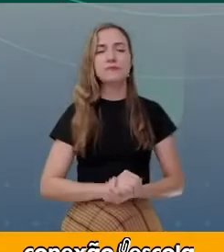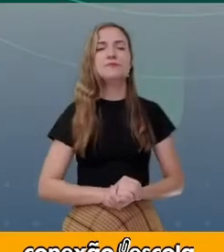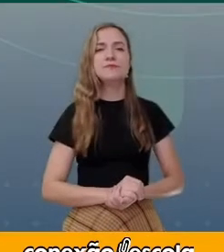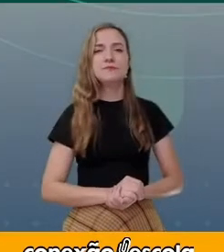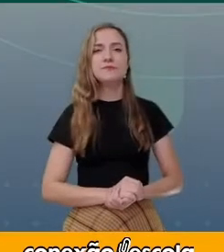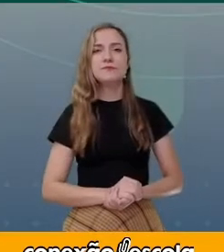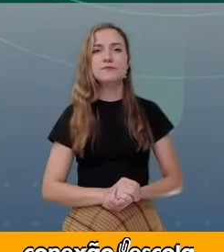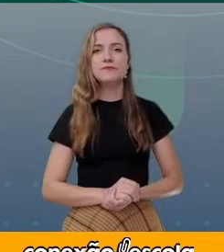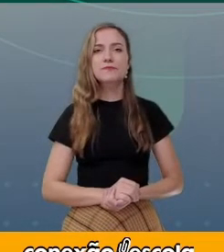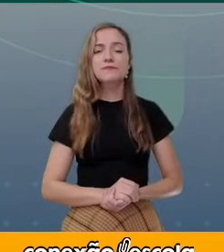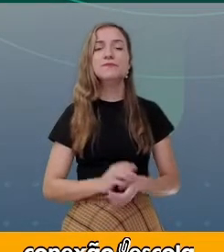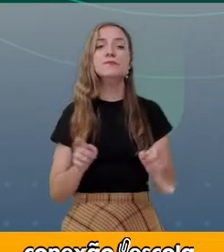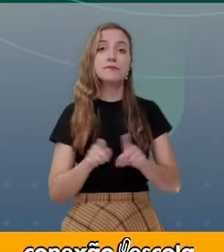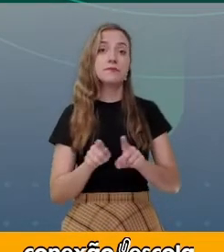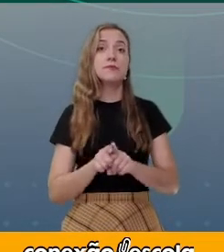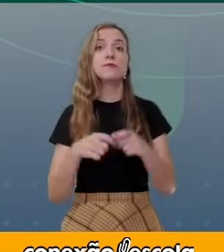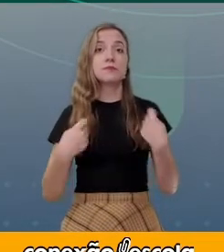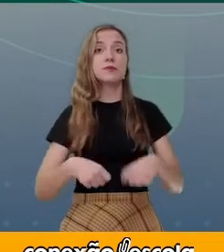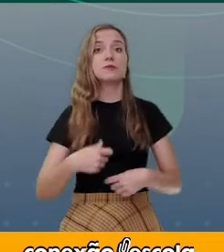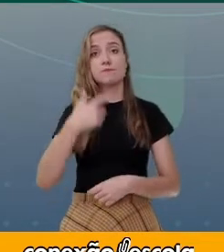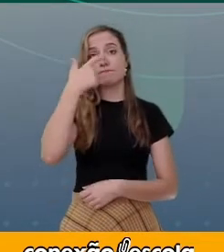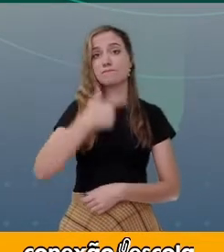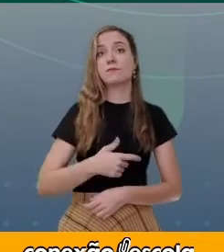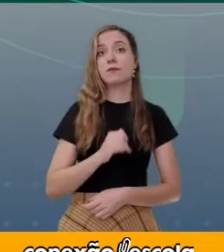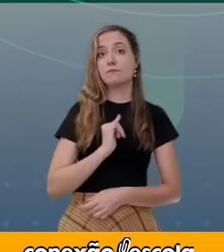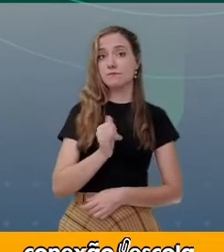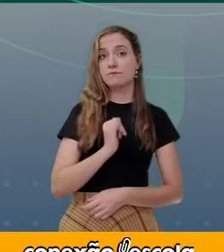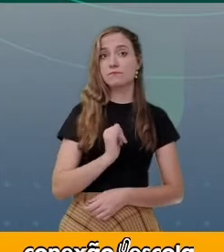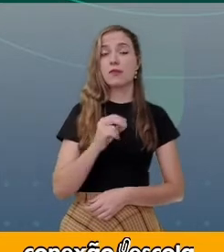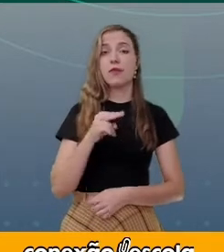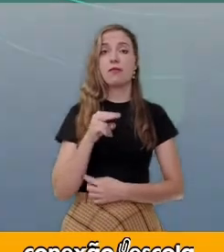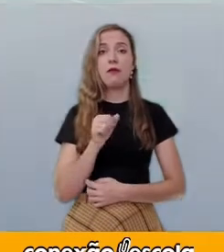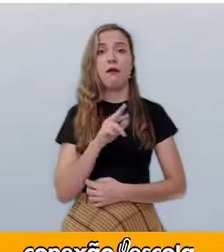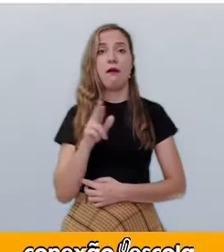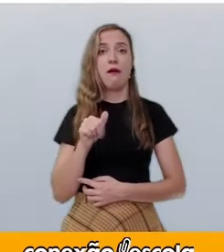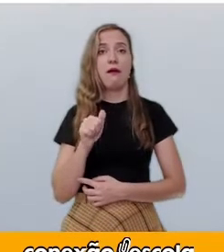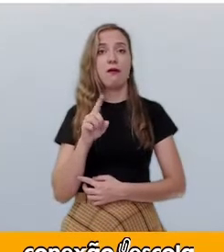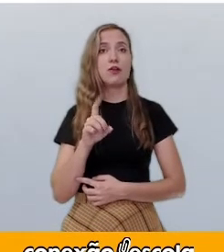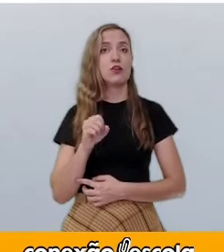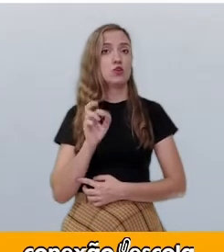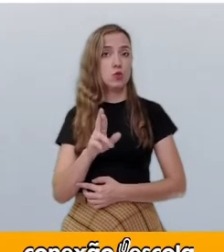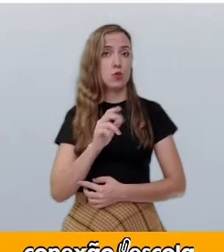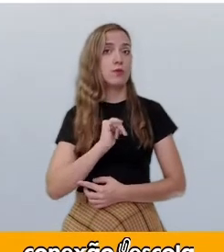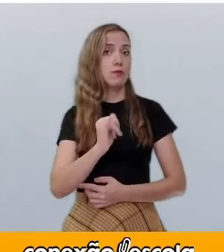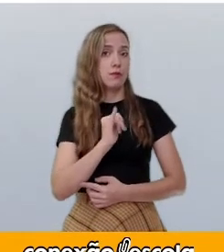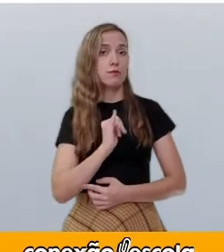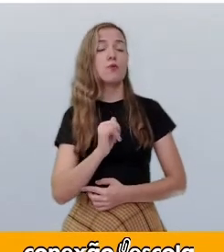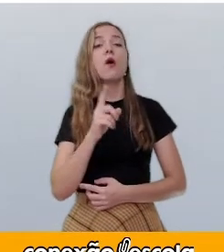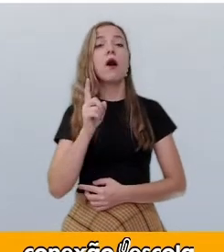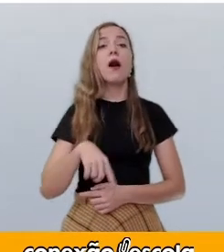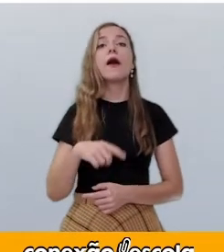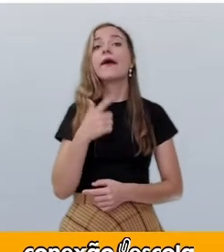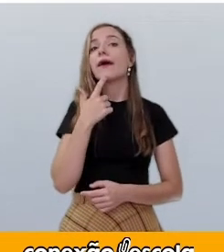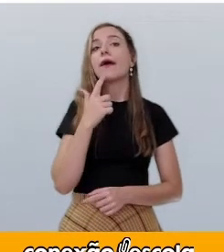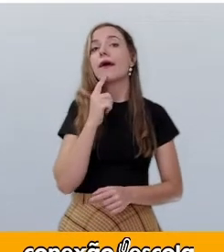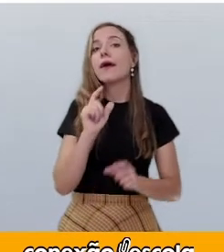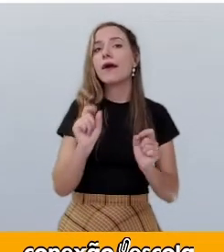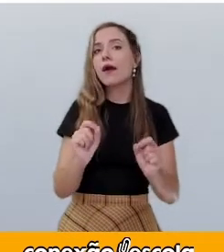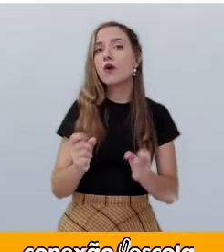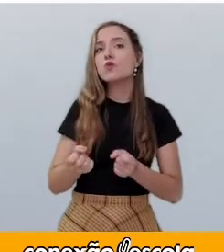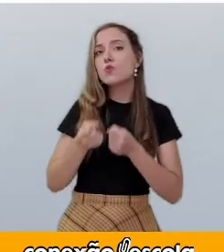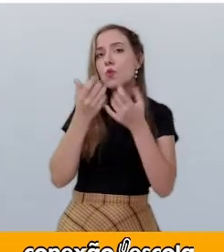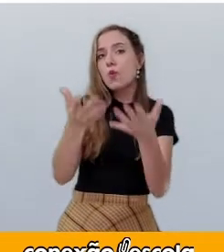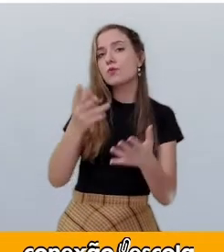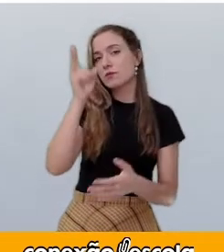precisa também ter narrador é a voz que conta a história dentro